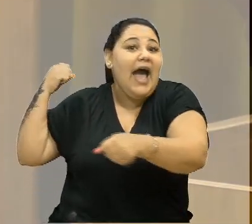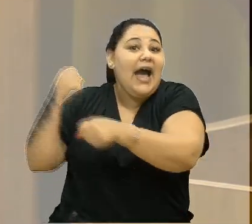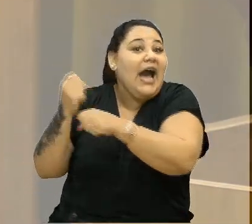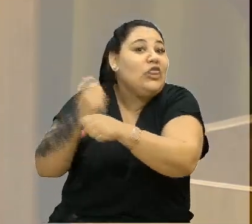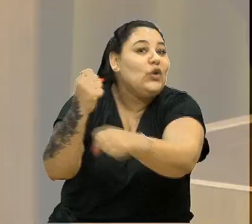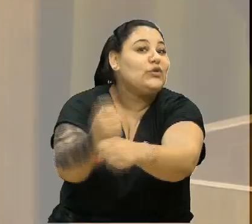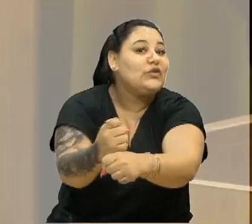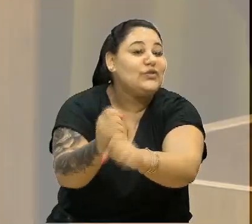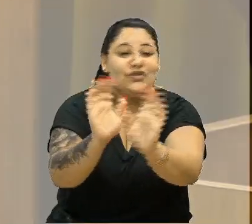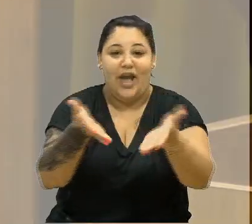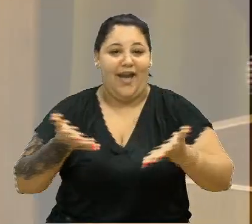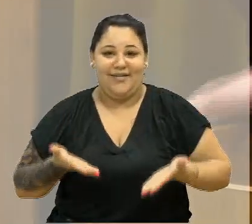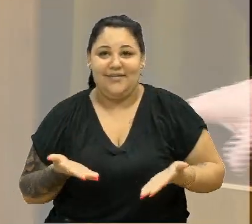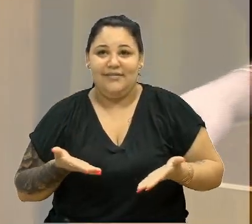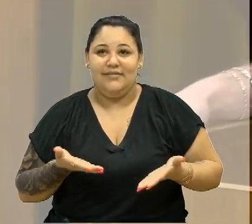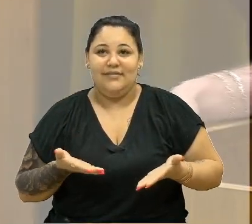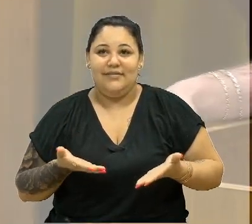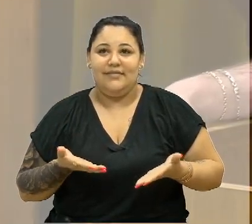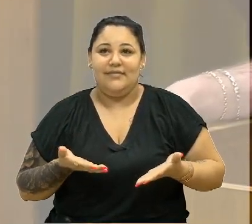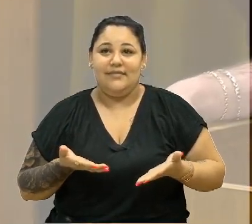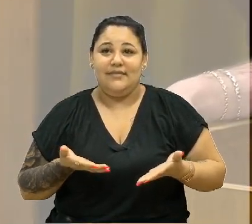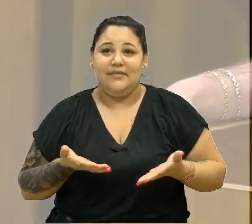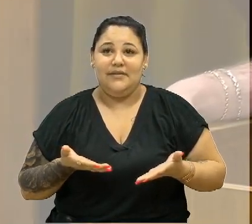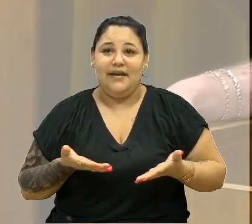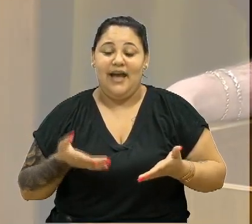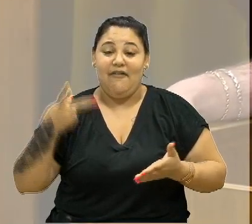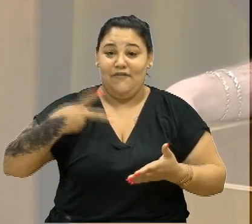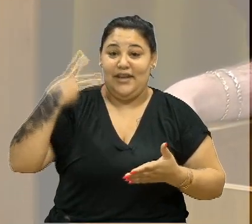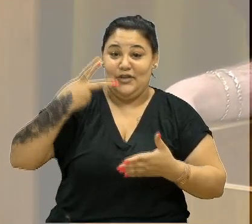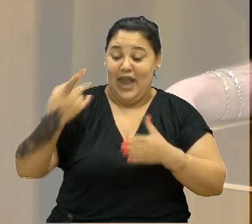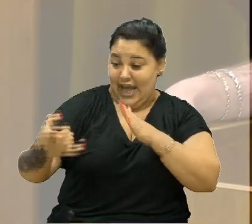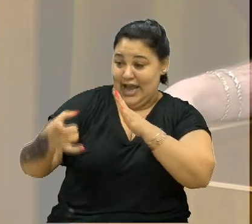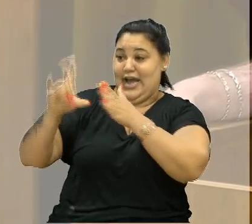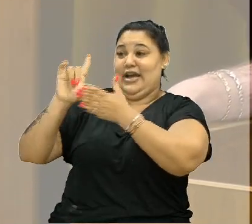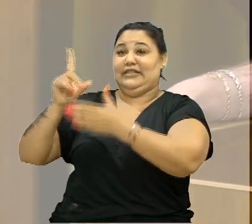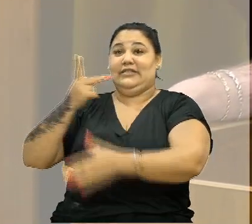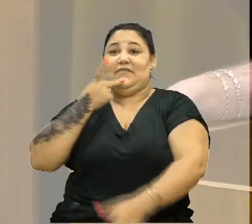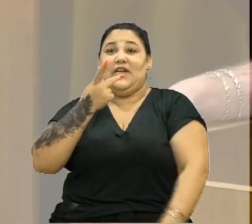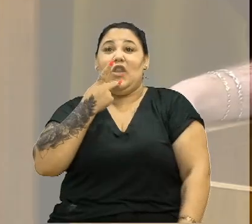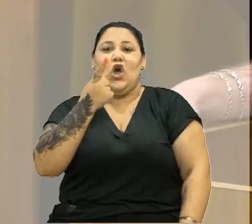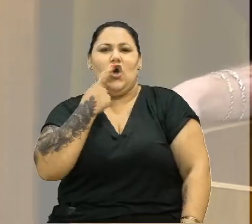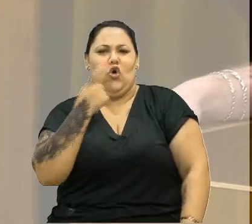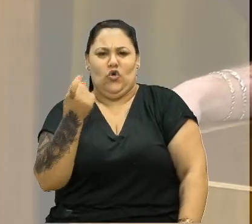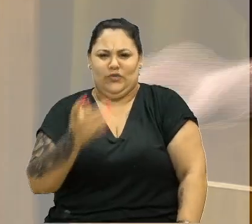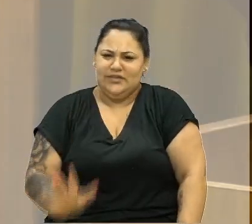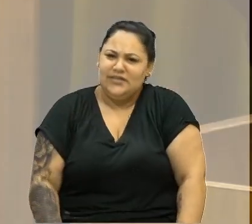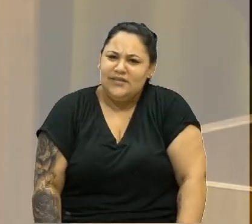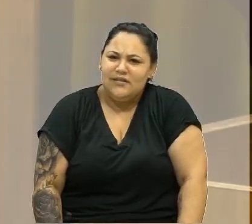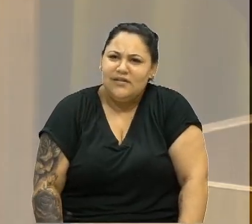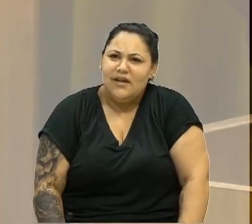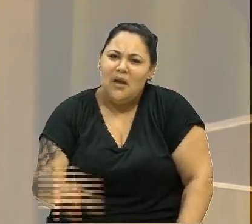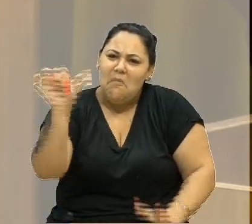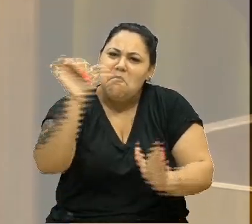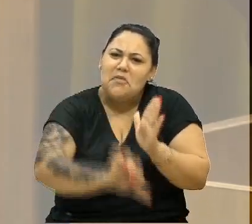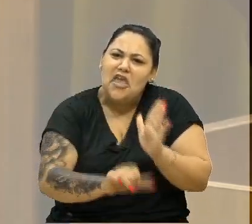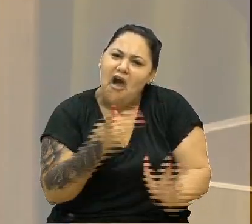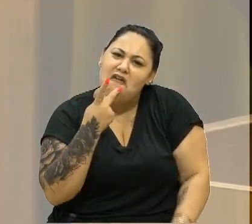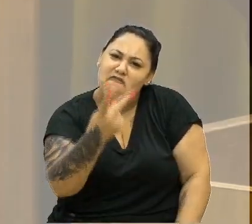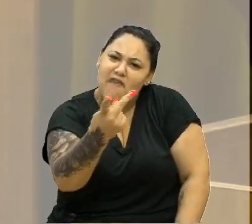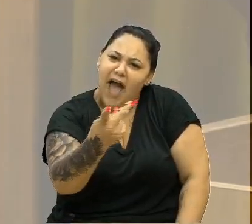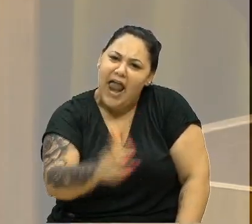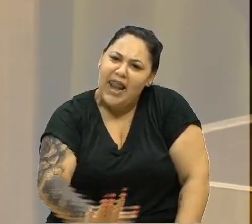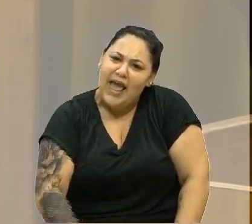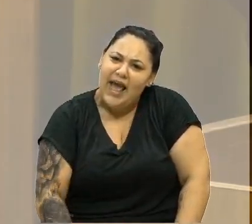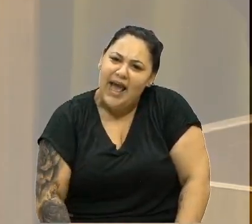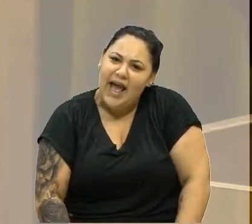isso aí. A vereadora que me antecedeu lá, a vereadora Rose, pior fala. Graças